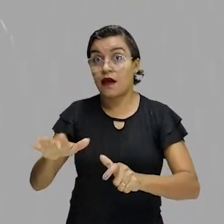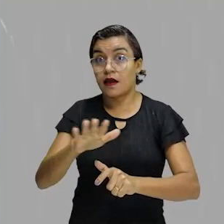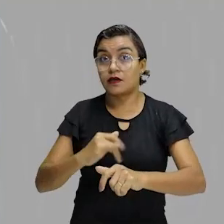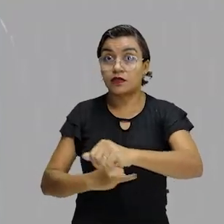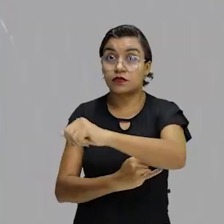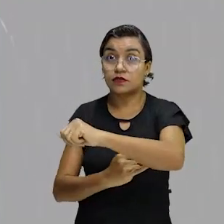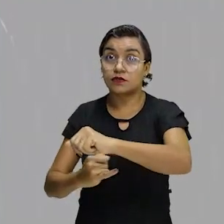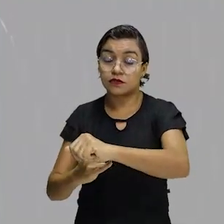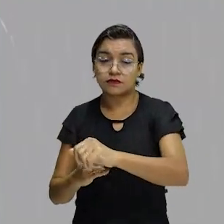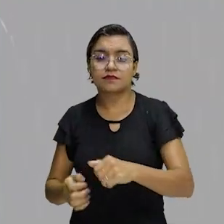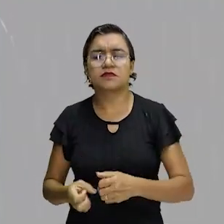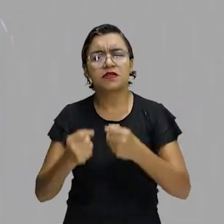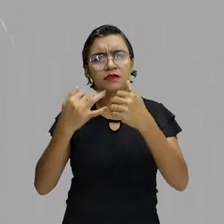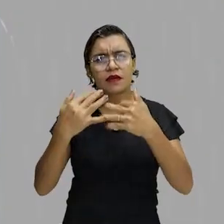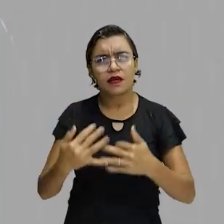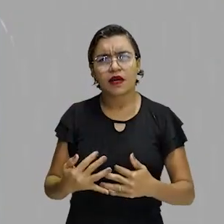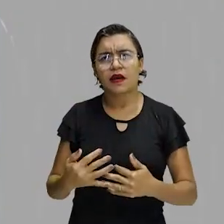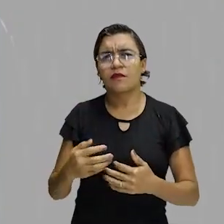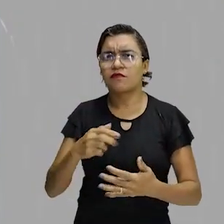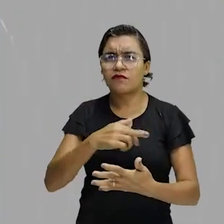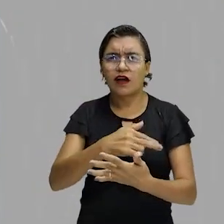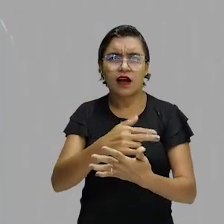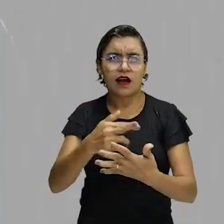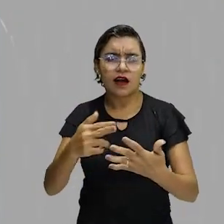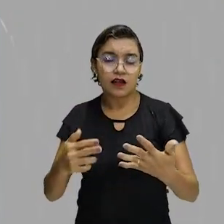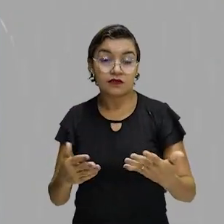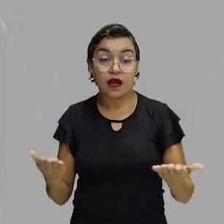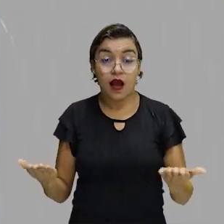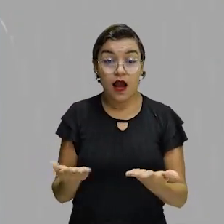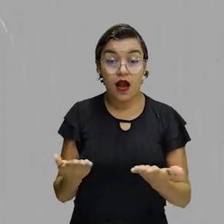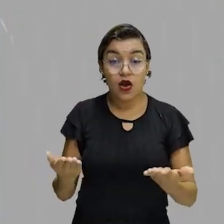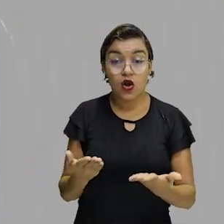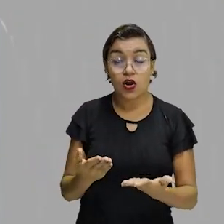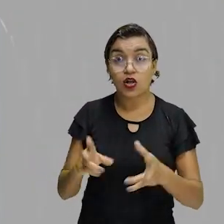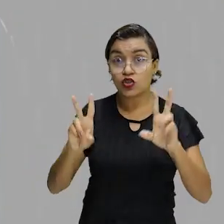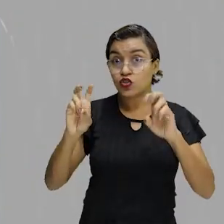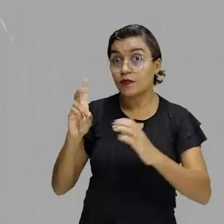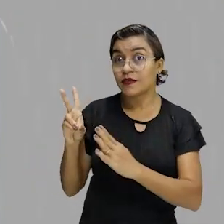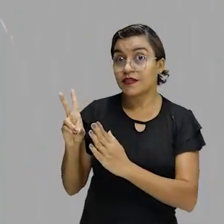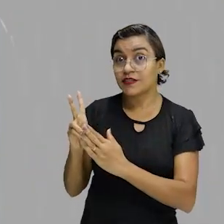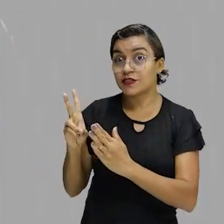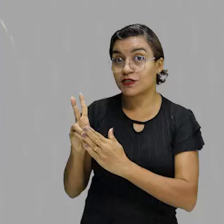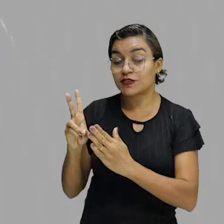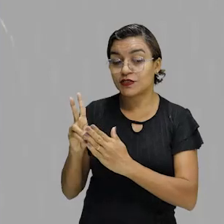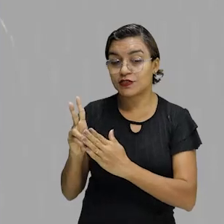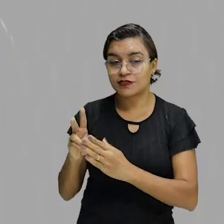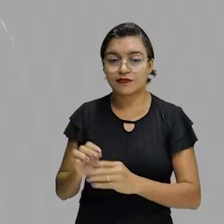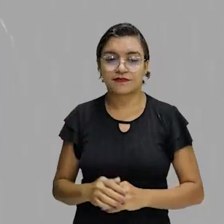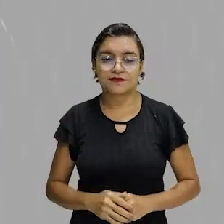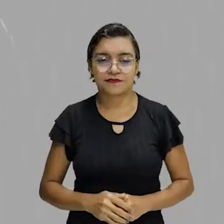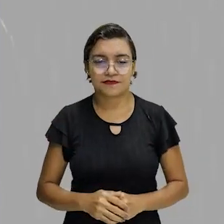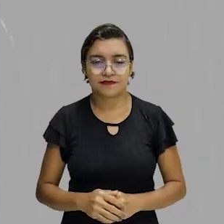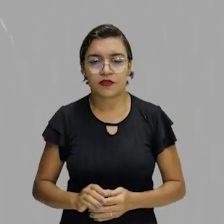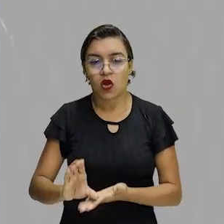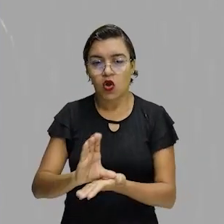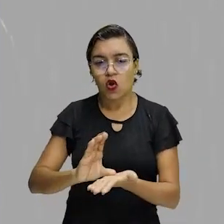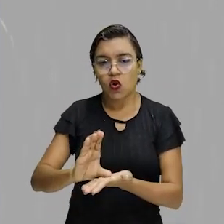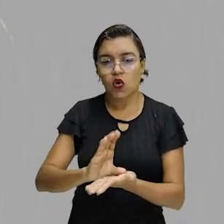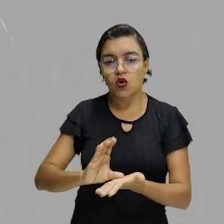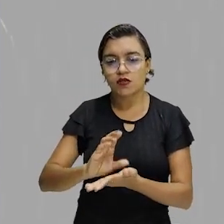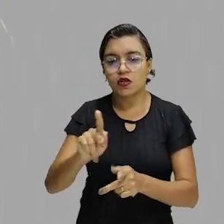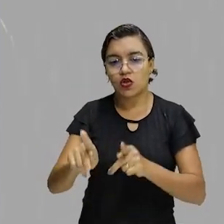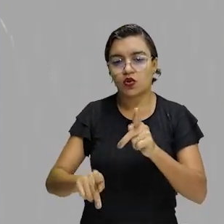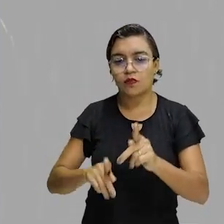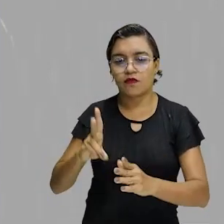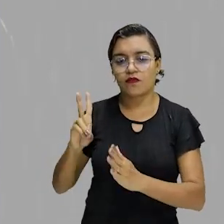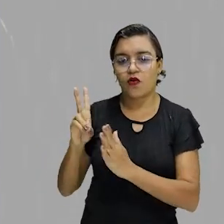falou dos quilombolas, falou das quebradeiras de coco, vamos falar agora dos índios. Conselho do Povo Indígena